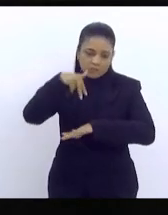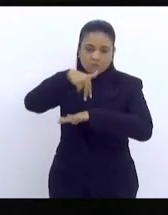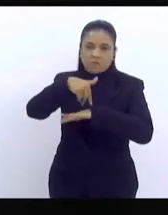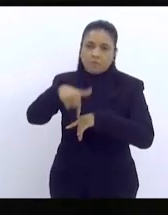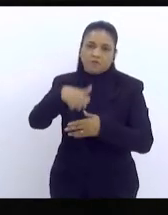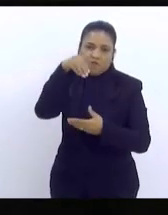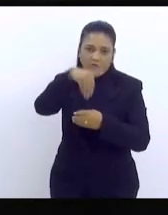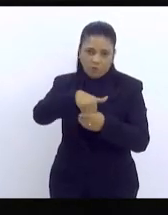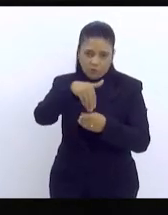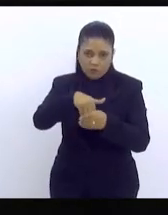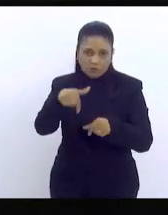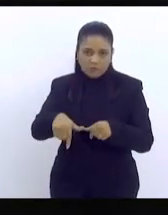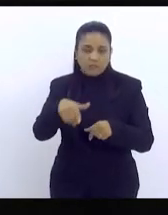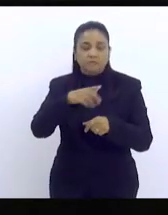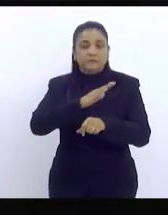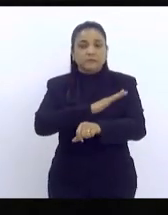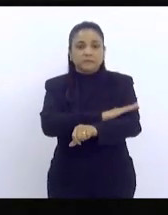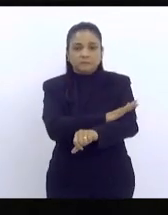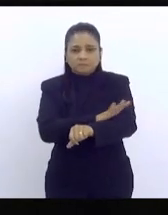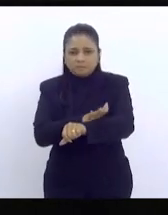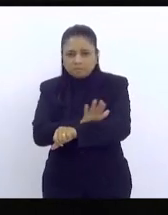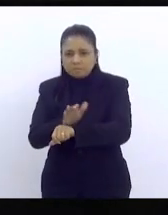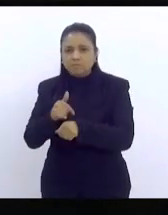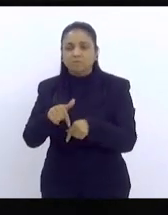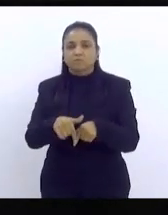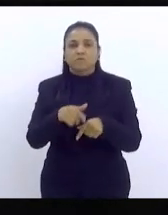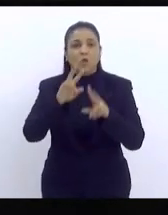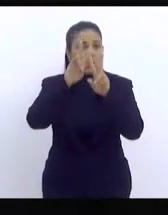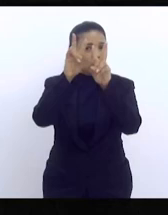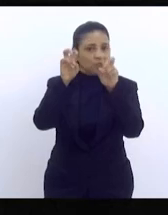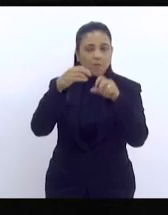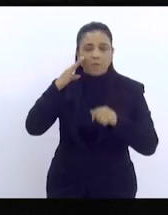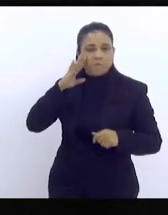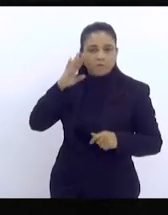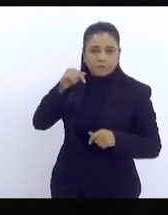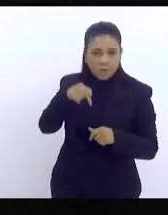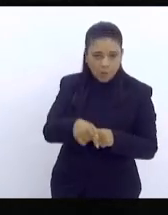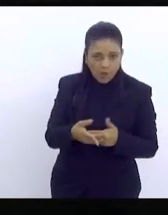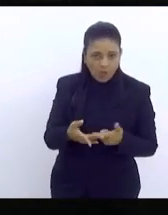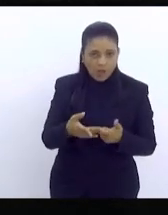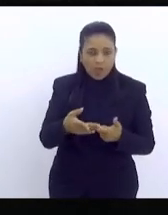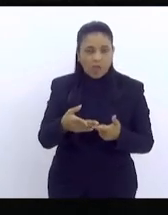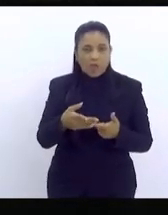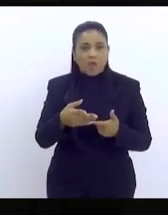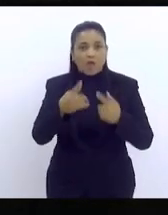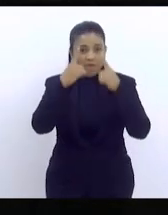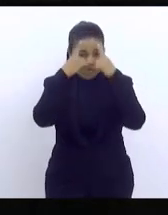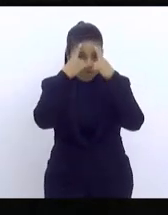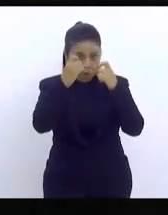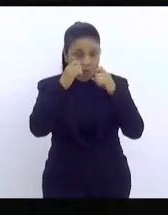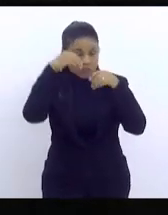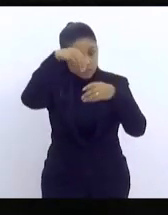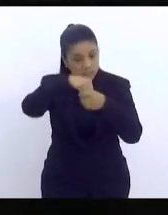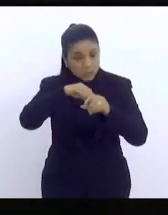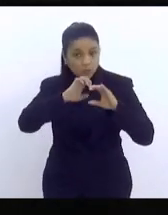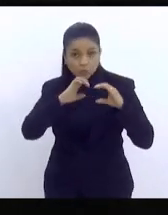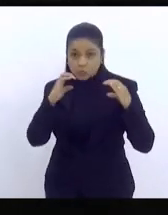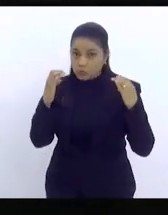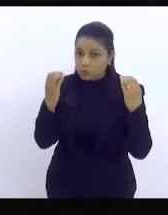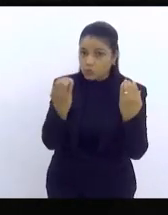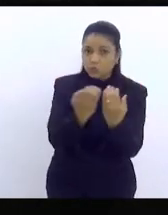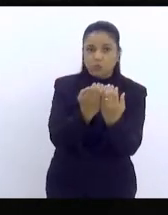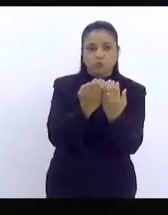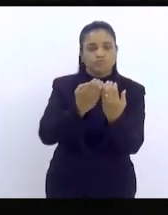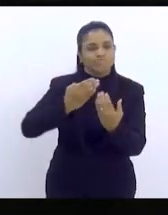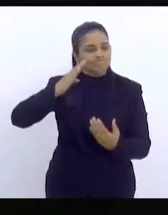na sociedade Fluminense Carioca como um tema Fundamental e o tema da Violência nos estádios é um tema